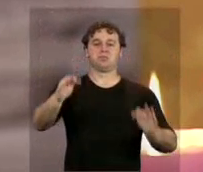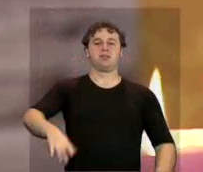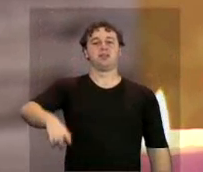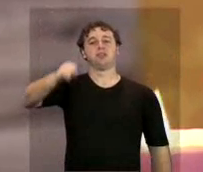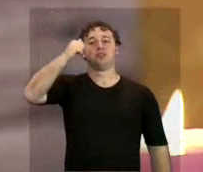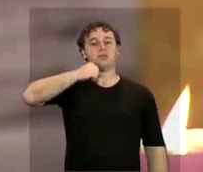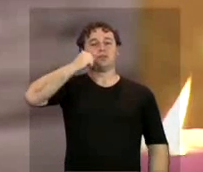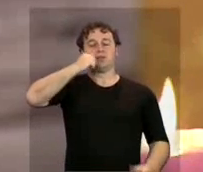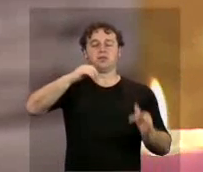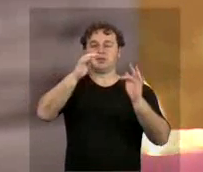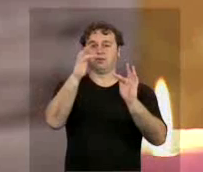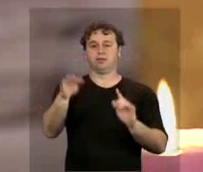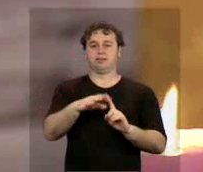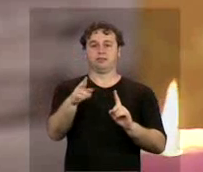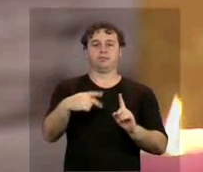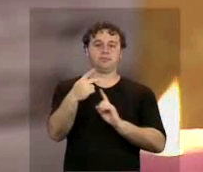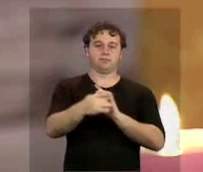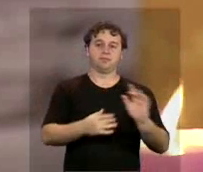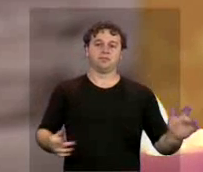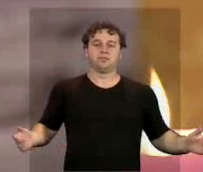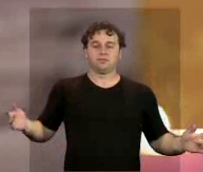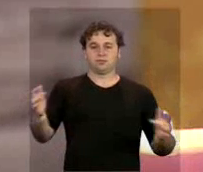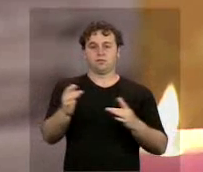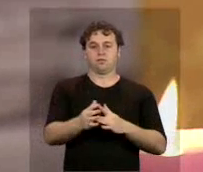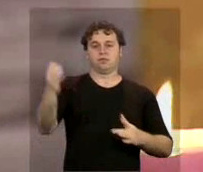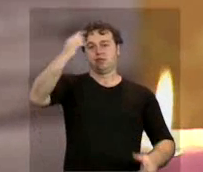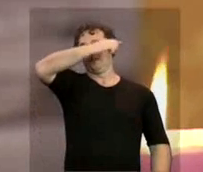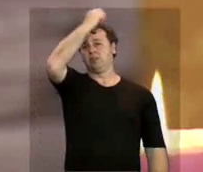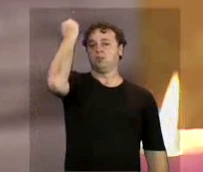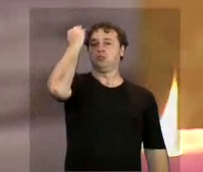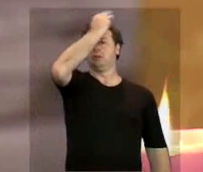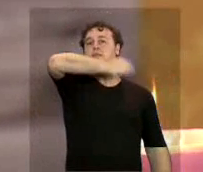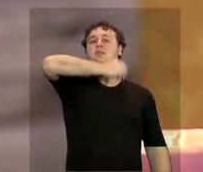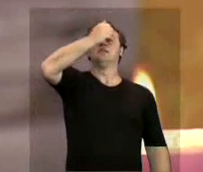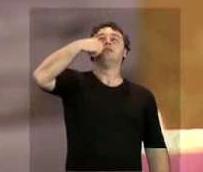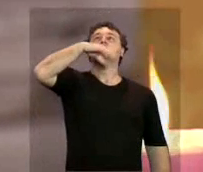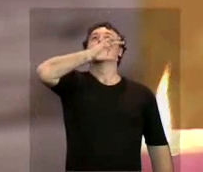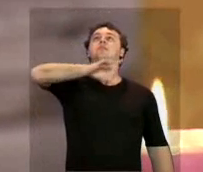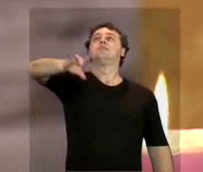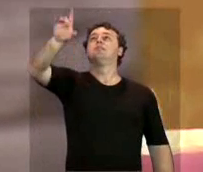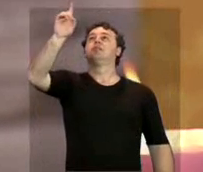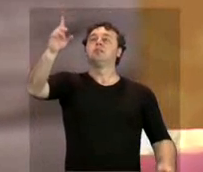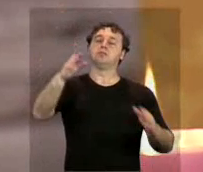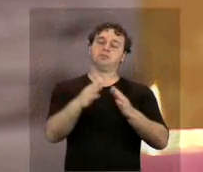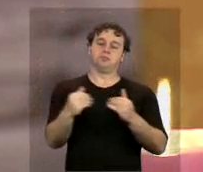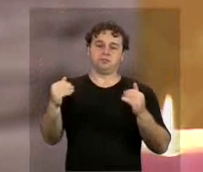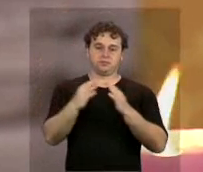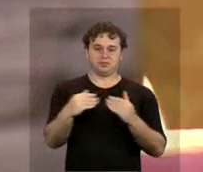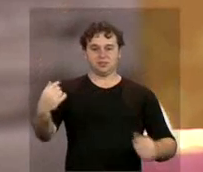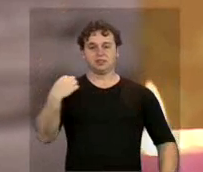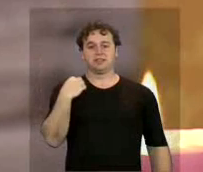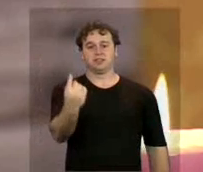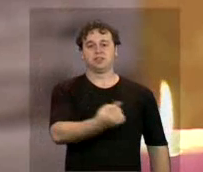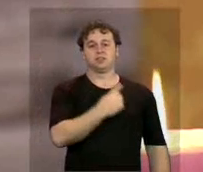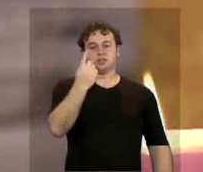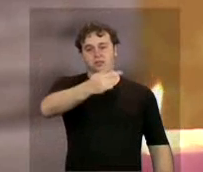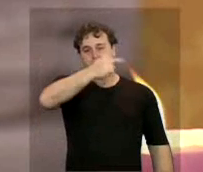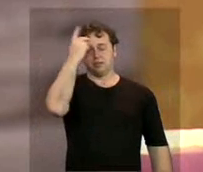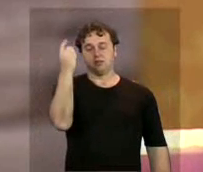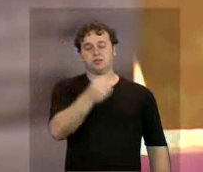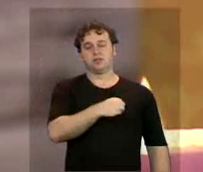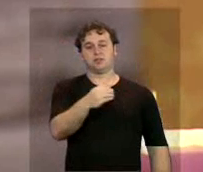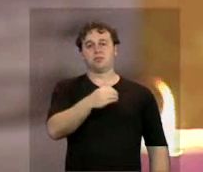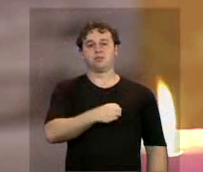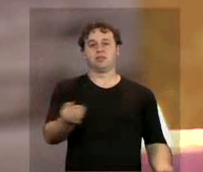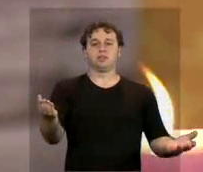convosco. Bendita sois vós entre as mulheres e bendito é o fruto do vosso ventre, Jesus. Santa Maria, Mãe de Deus,